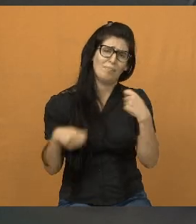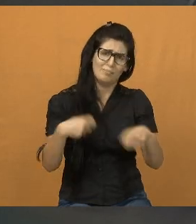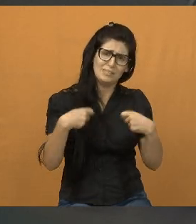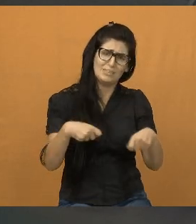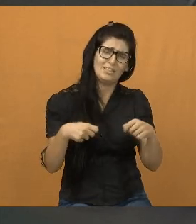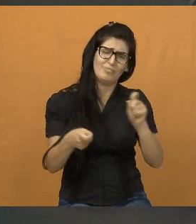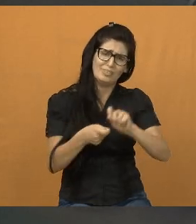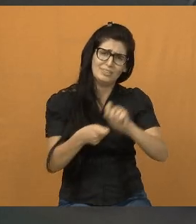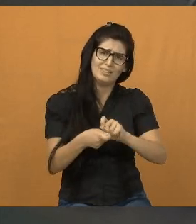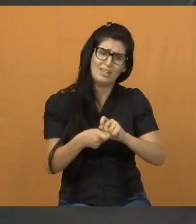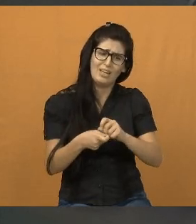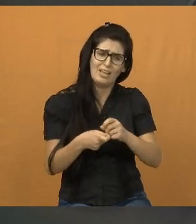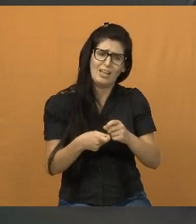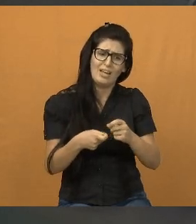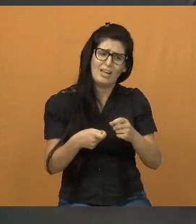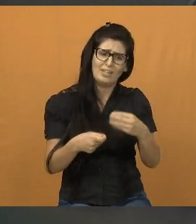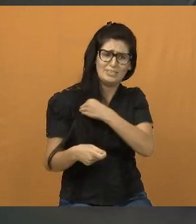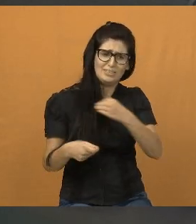questão?